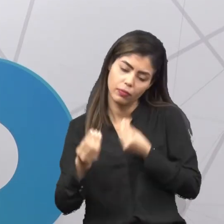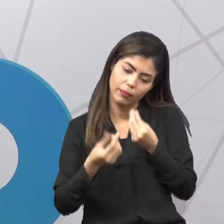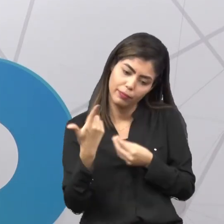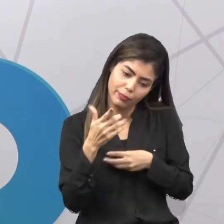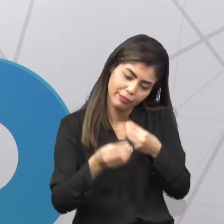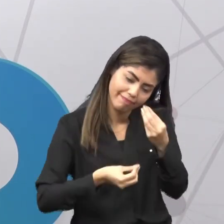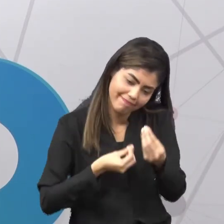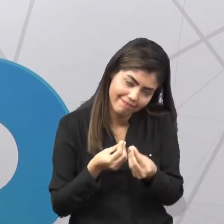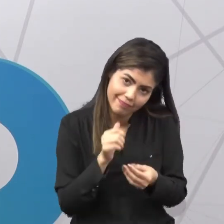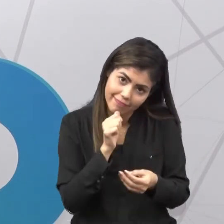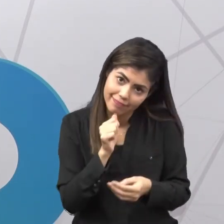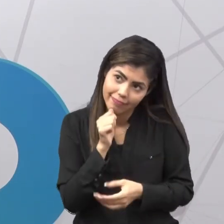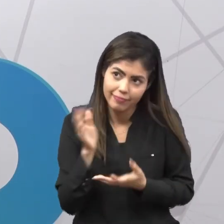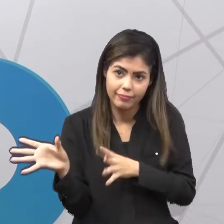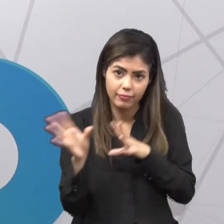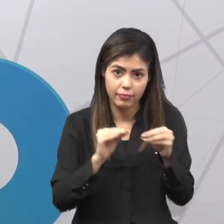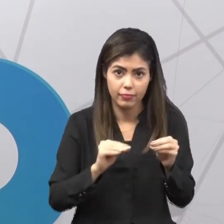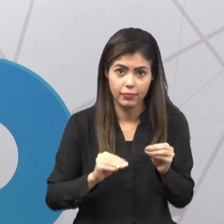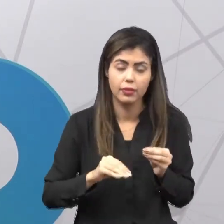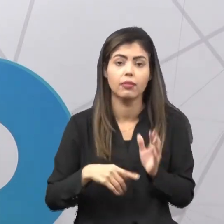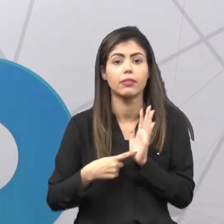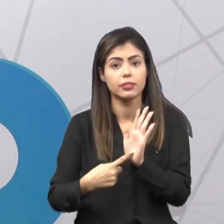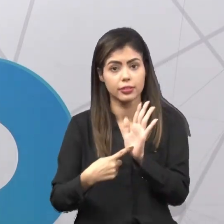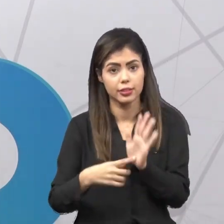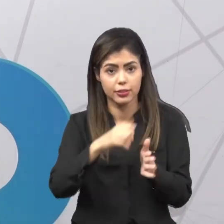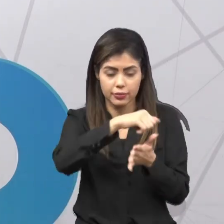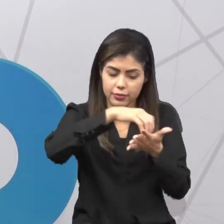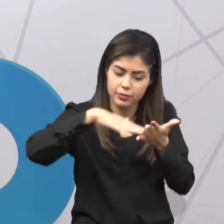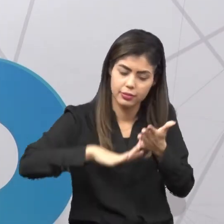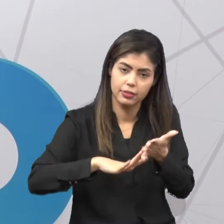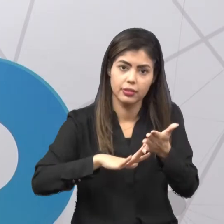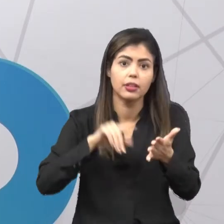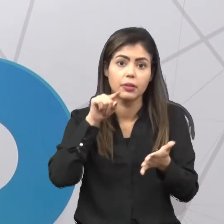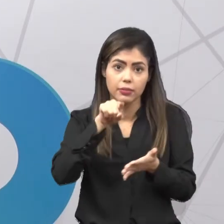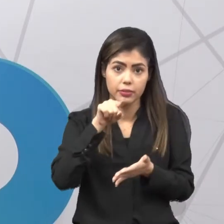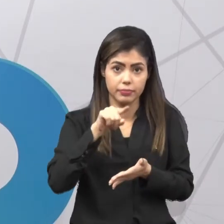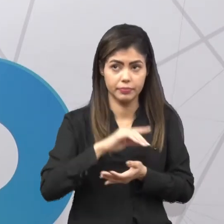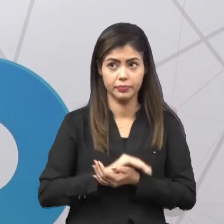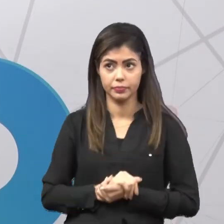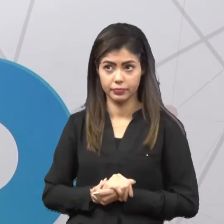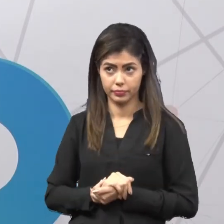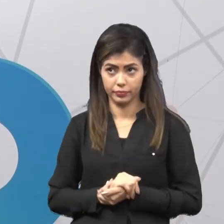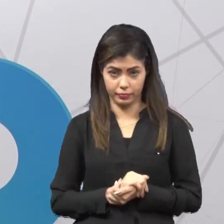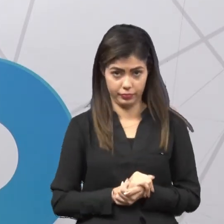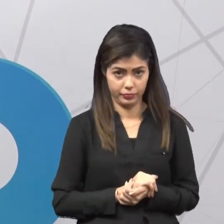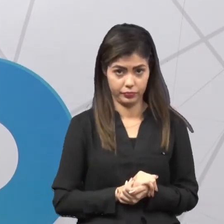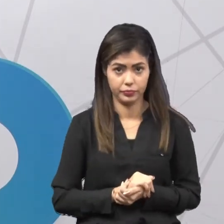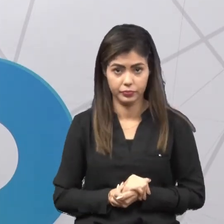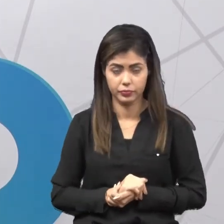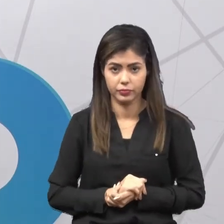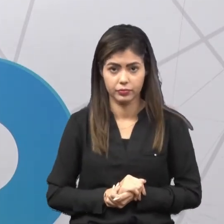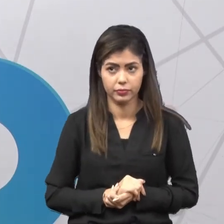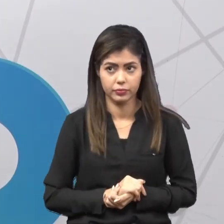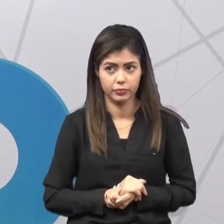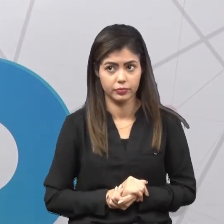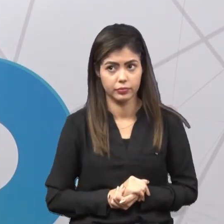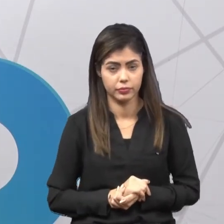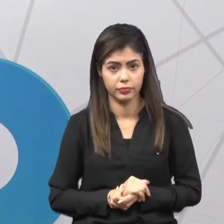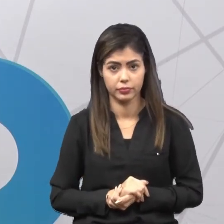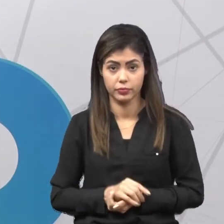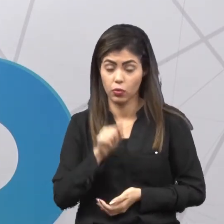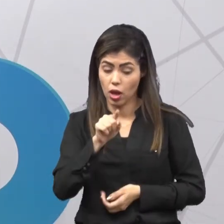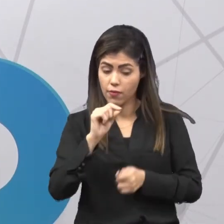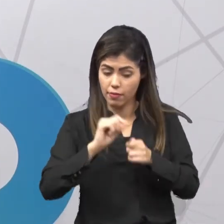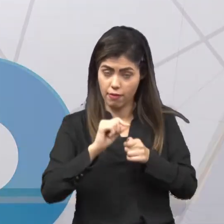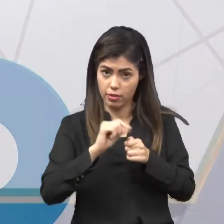podemos fazer isso ainda, eu trouxe uma proposta de atividade criativa para você, o nosso Exercitando. E o que é que você